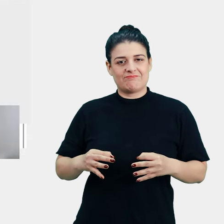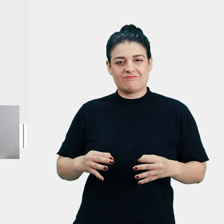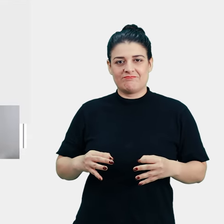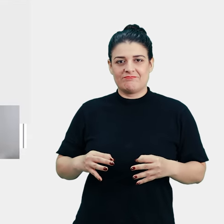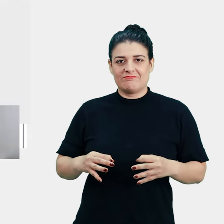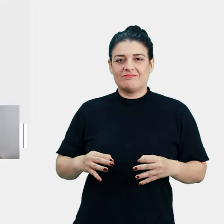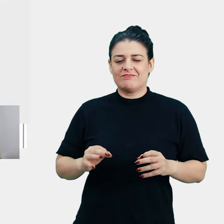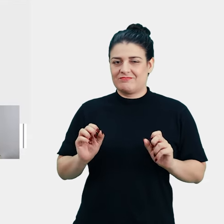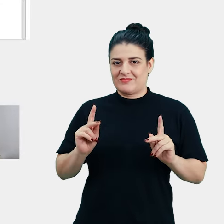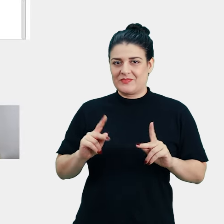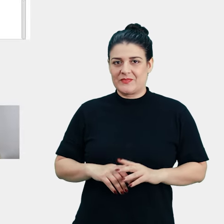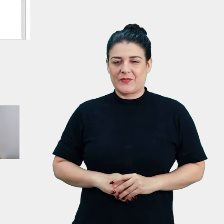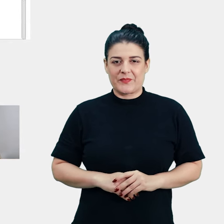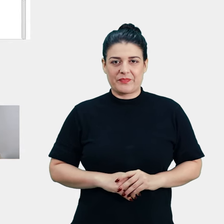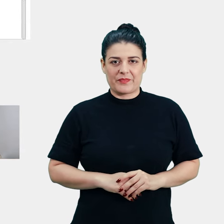possível, ok?